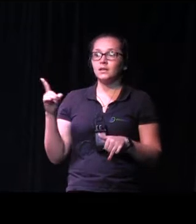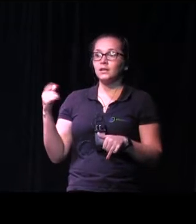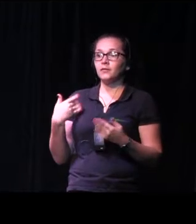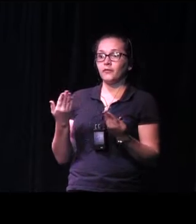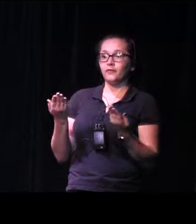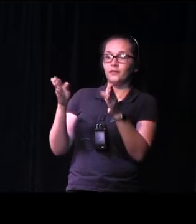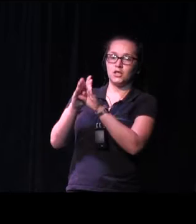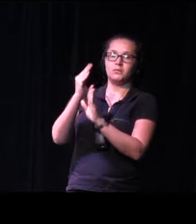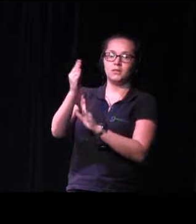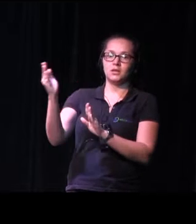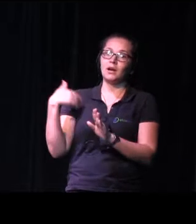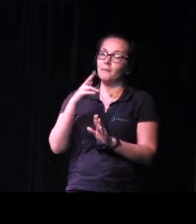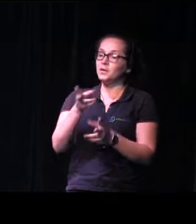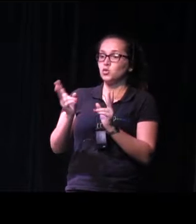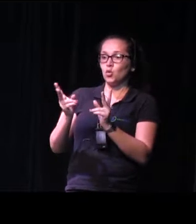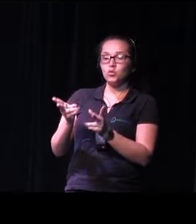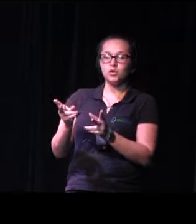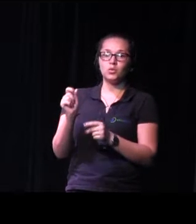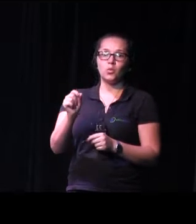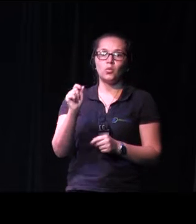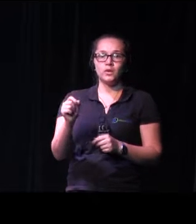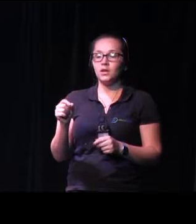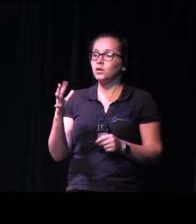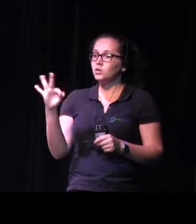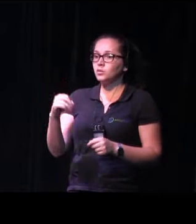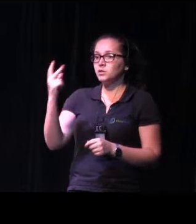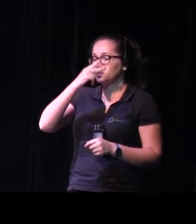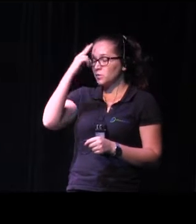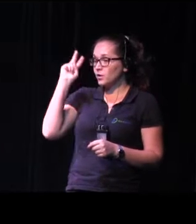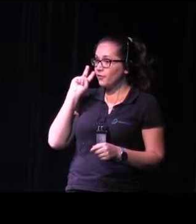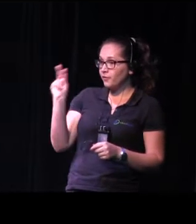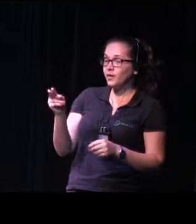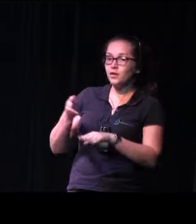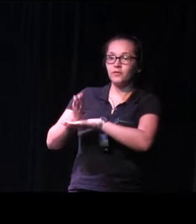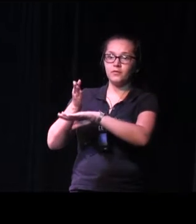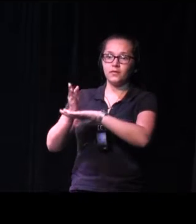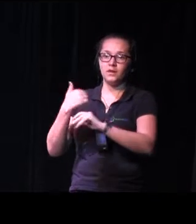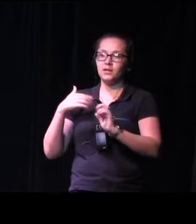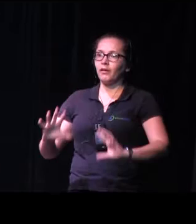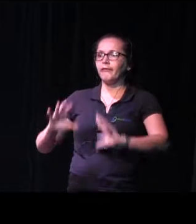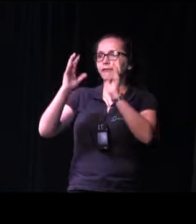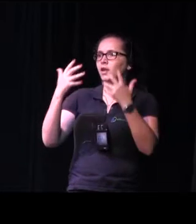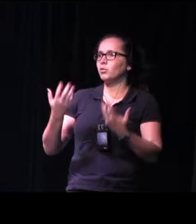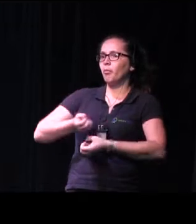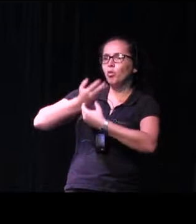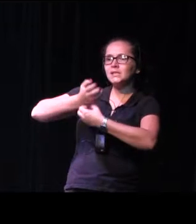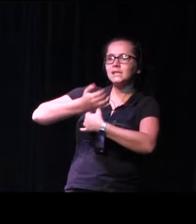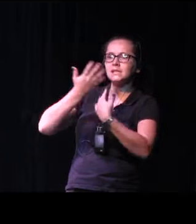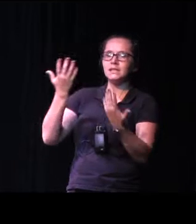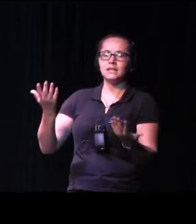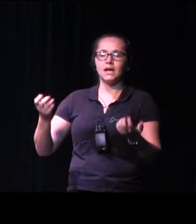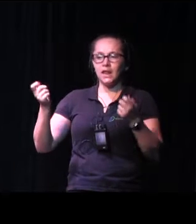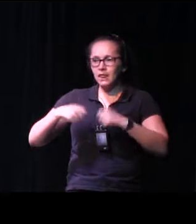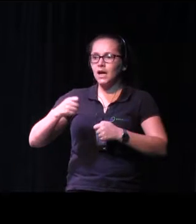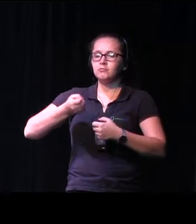E como definitivamente a biblioteca está fechada, mas continua sendo um cenário, um receptáculo para todo tipo de evento